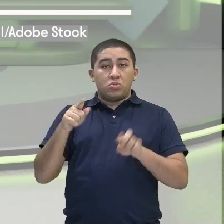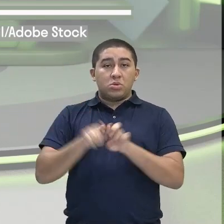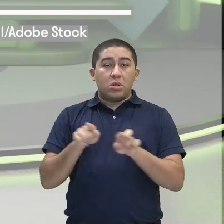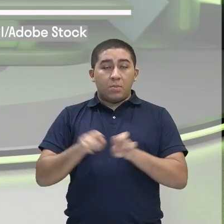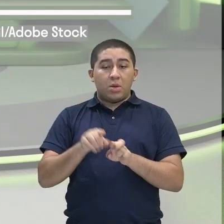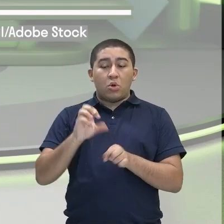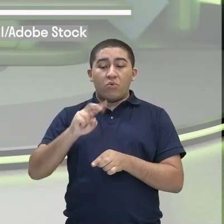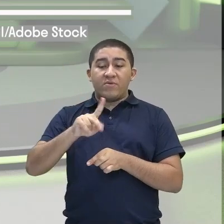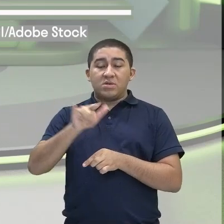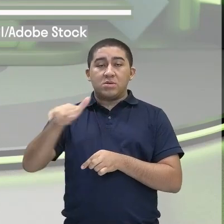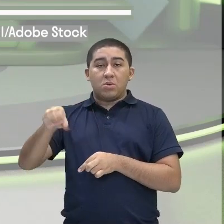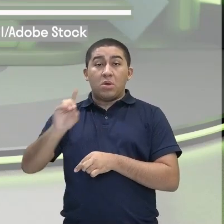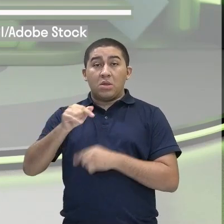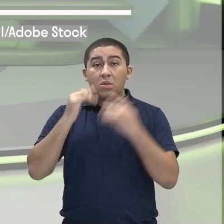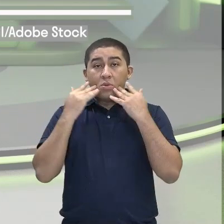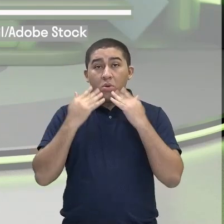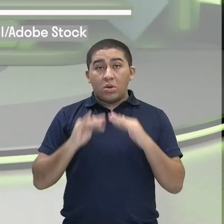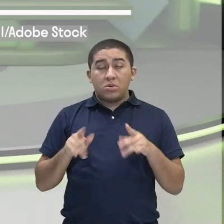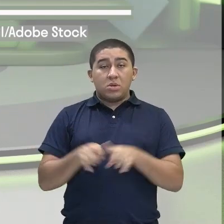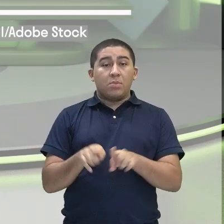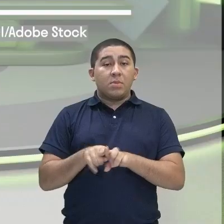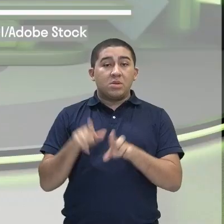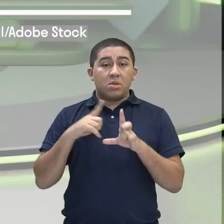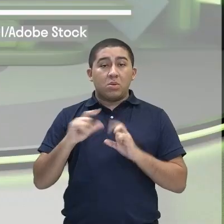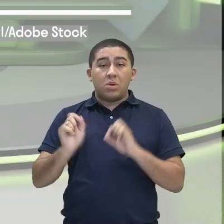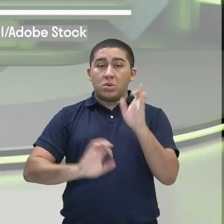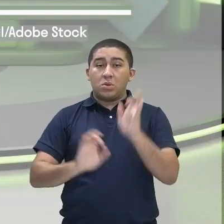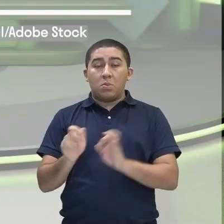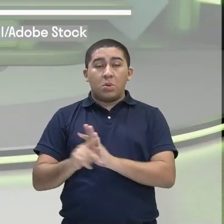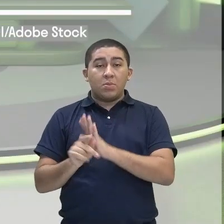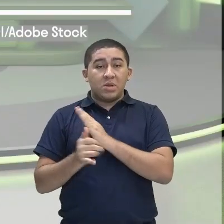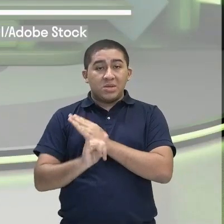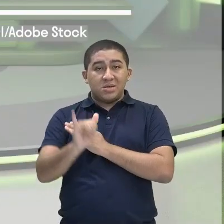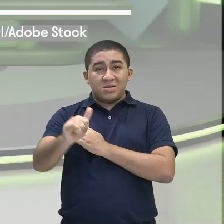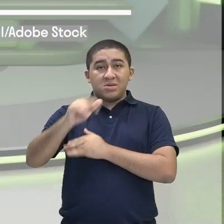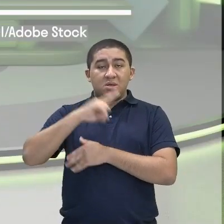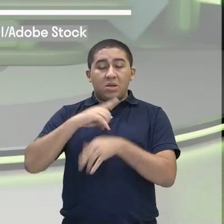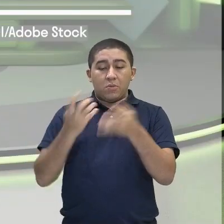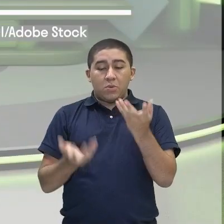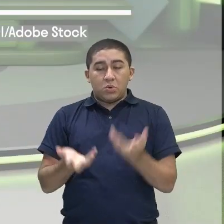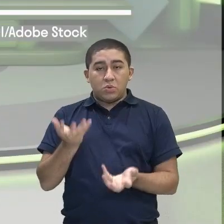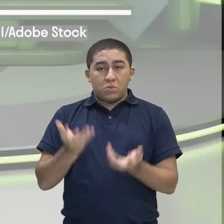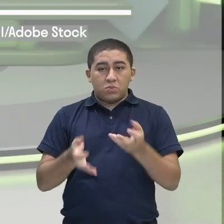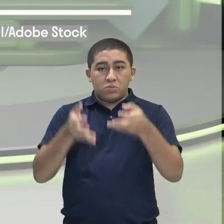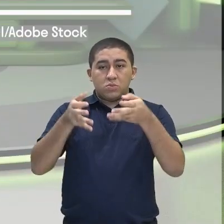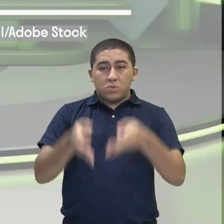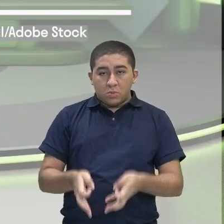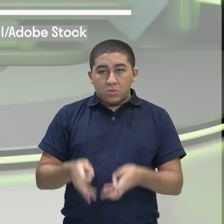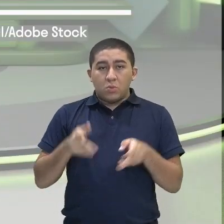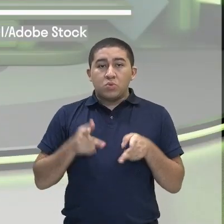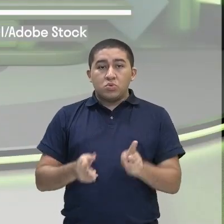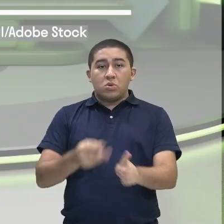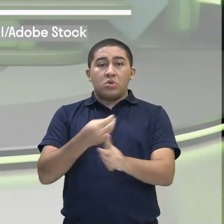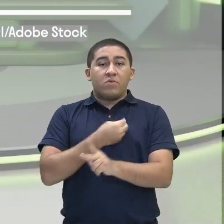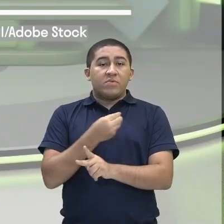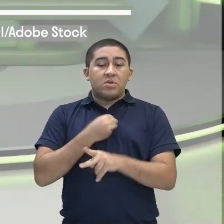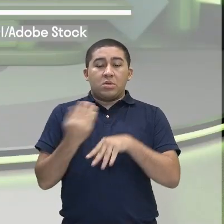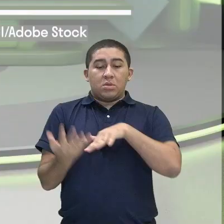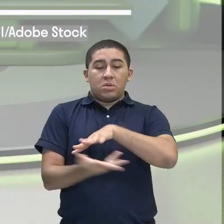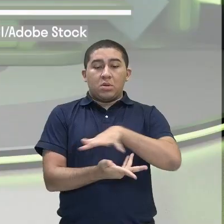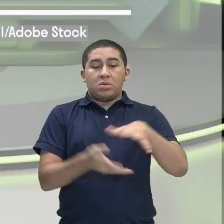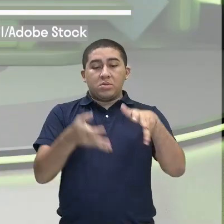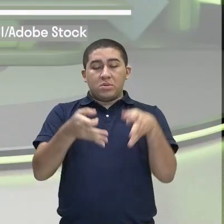processos naturais que fornecem a distribuição de energia de forma equilibrada, mantendo a vida na Terra de forma